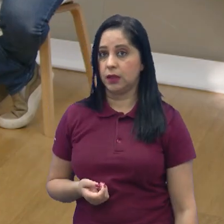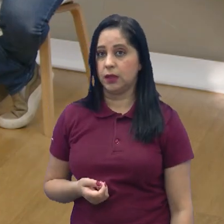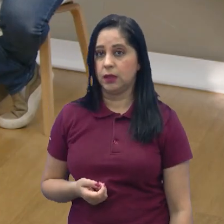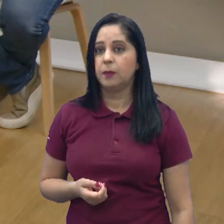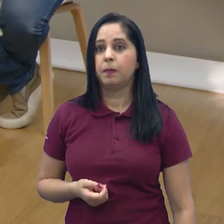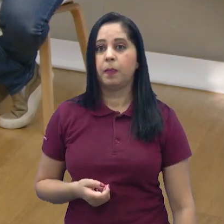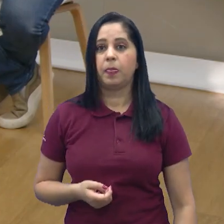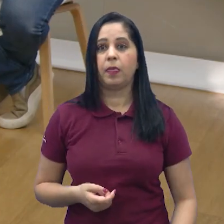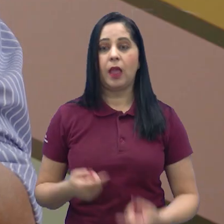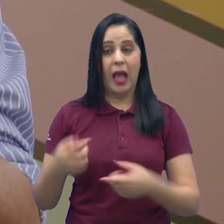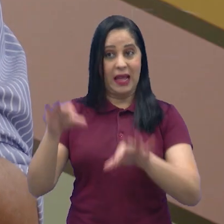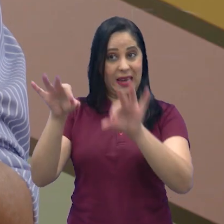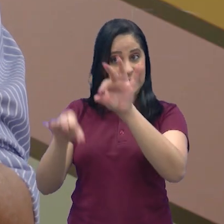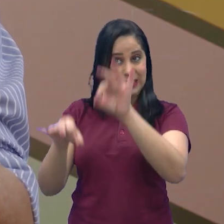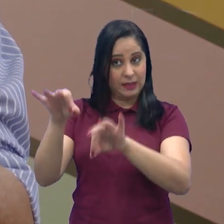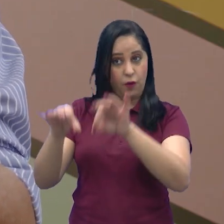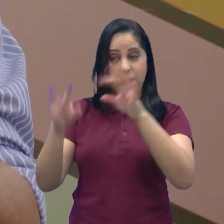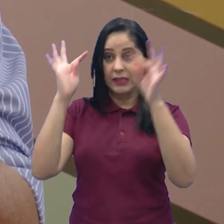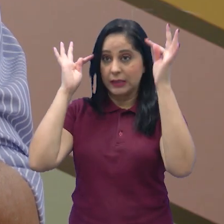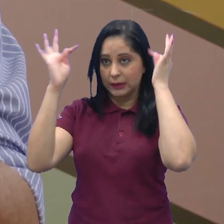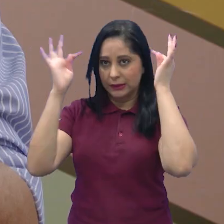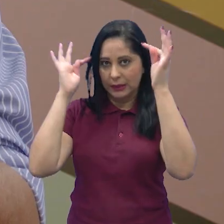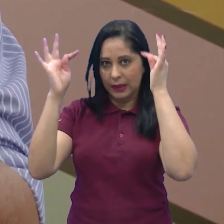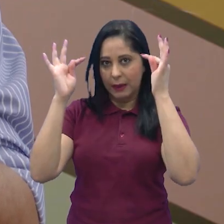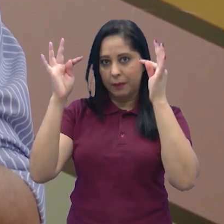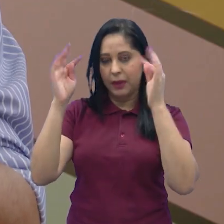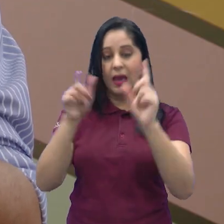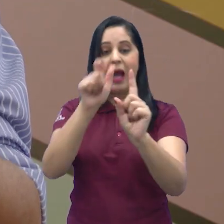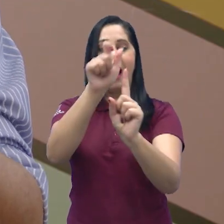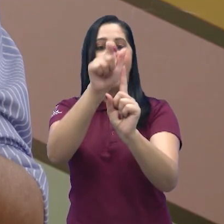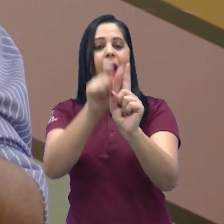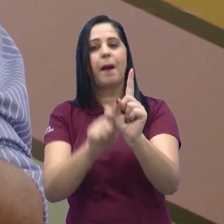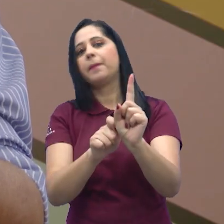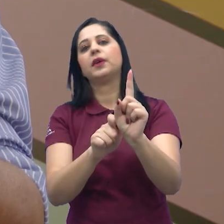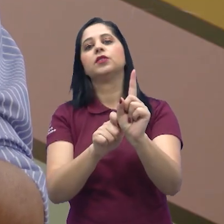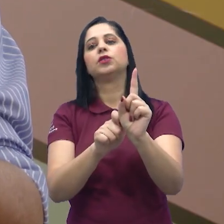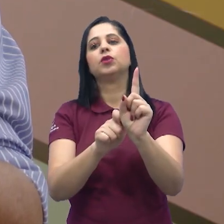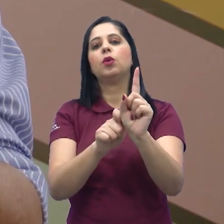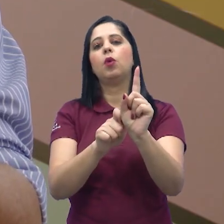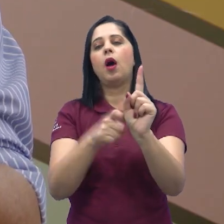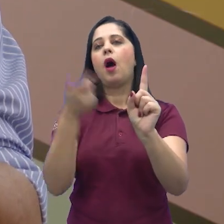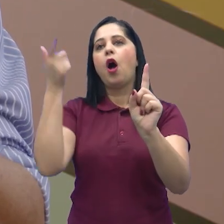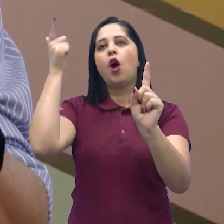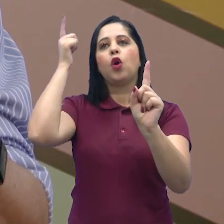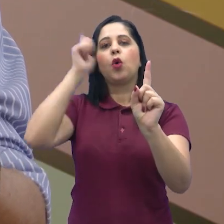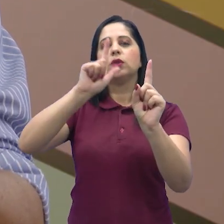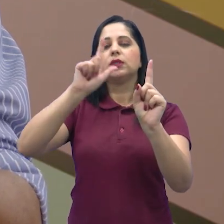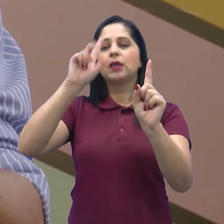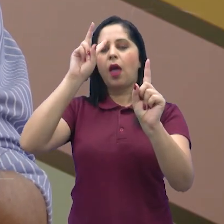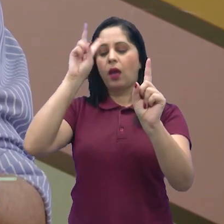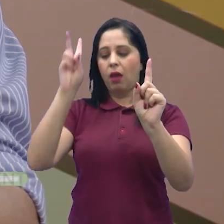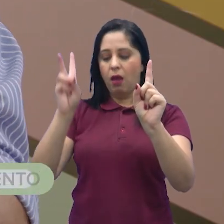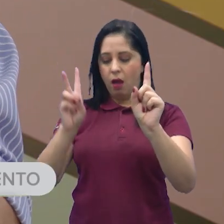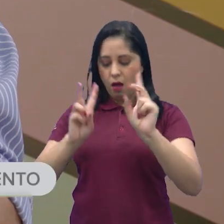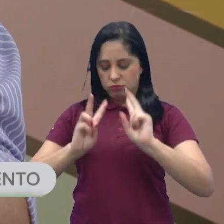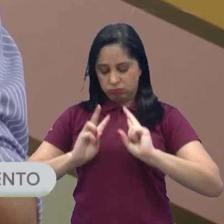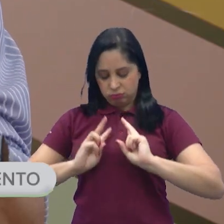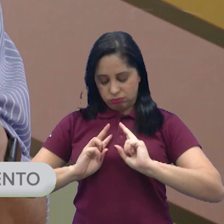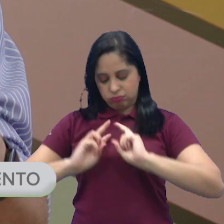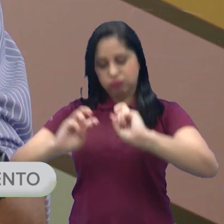nessas terapias, elas vão se redescobrindo, elas vão descobrindo que elas